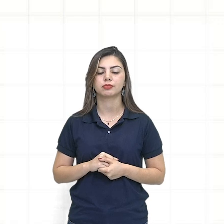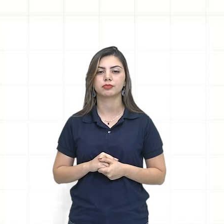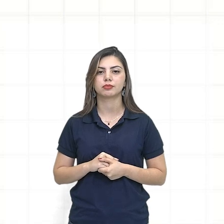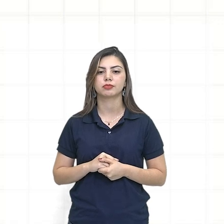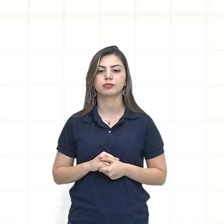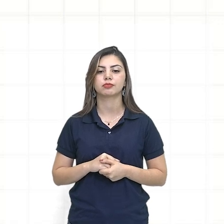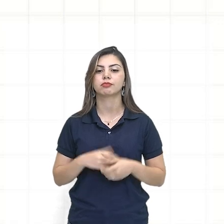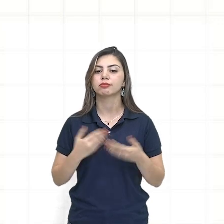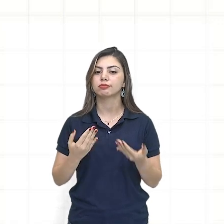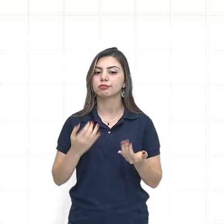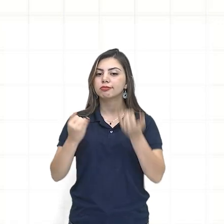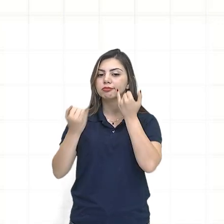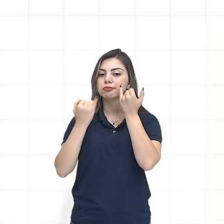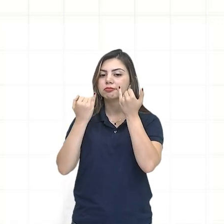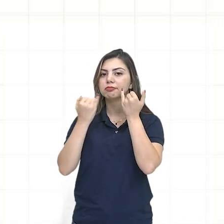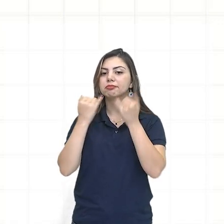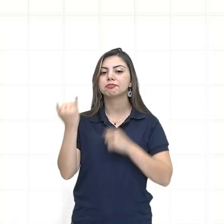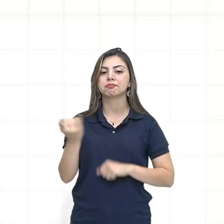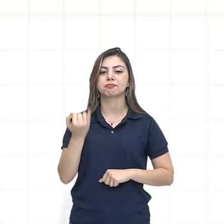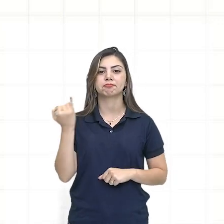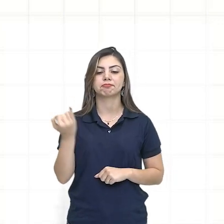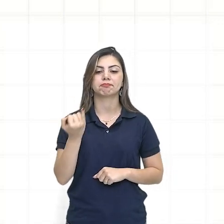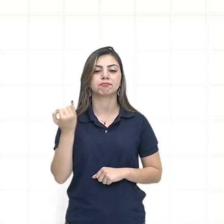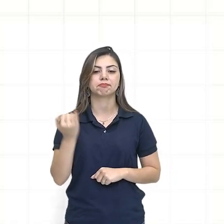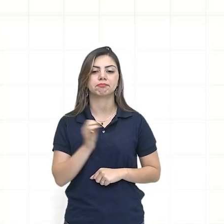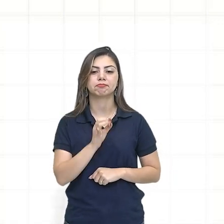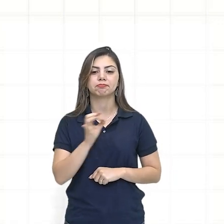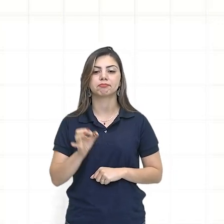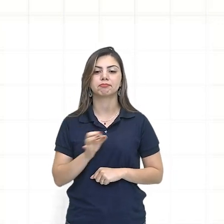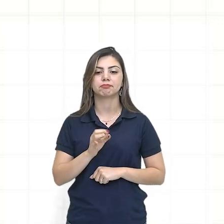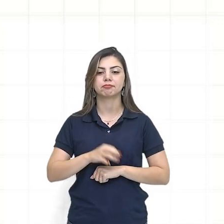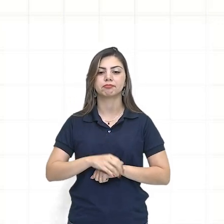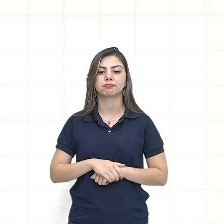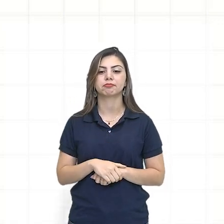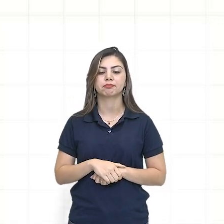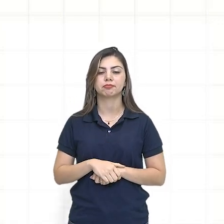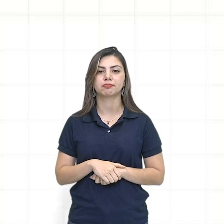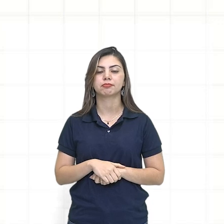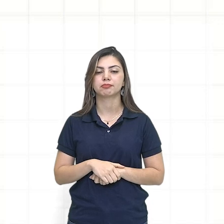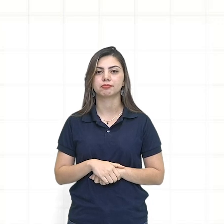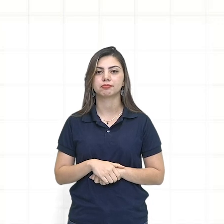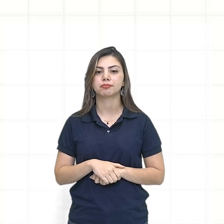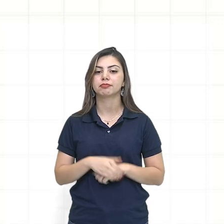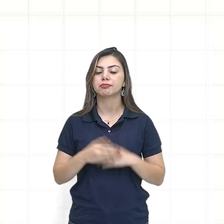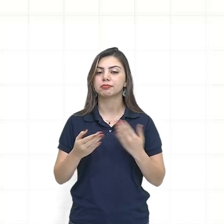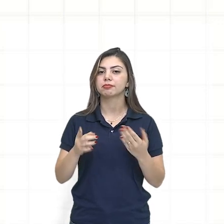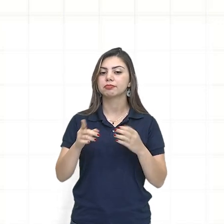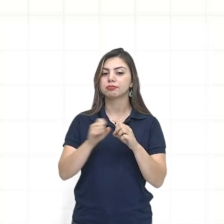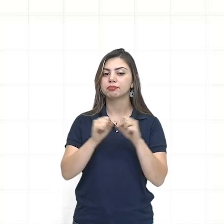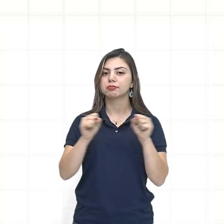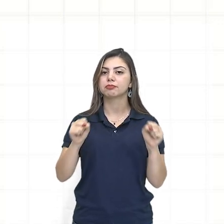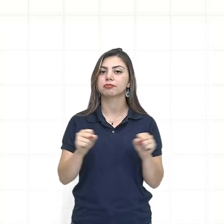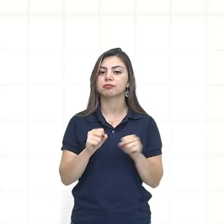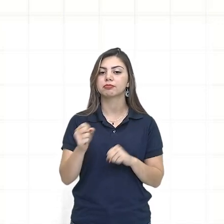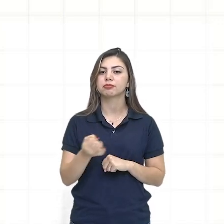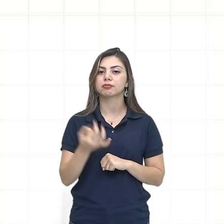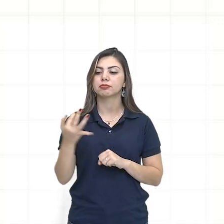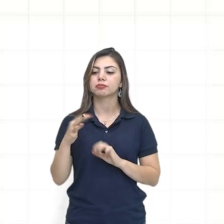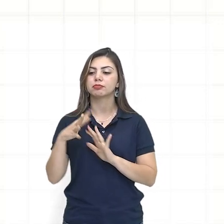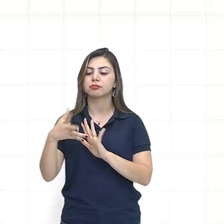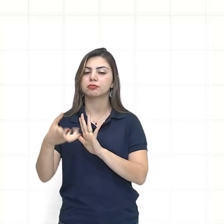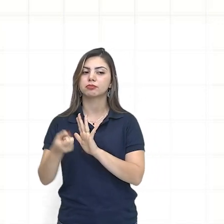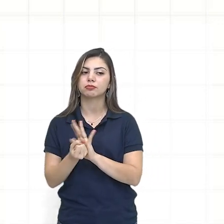dessas informações em determinadas situações de desenvolvimento, com questões envolvendo o sistema de numeração das